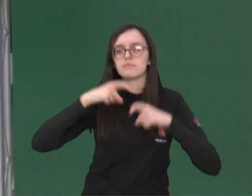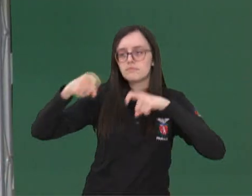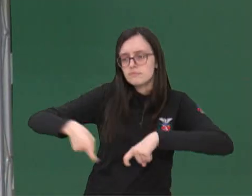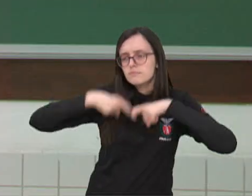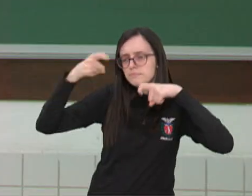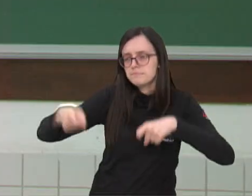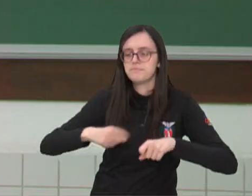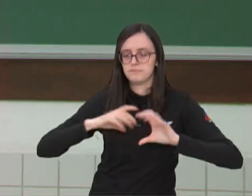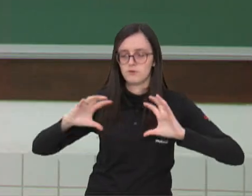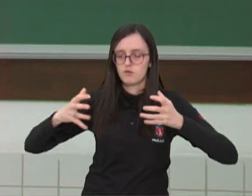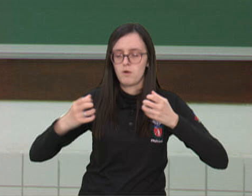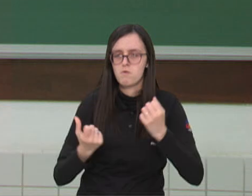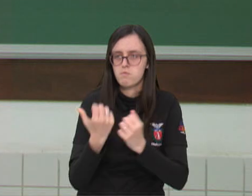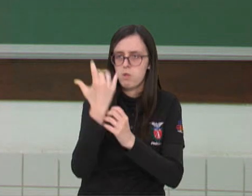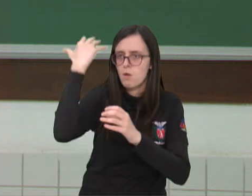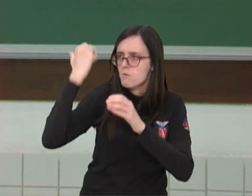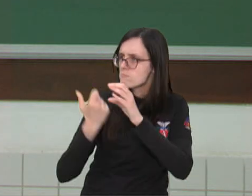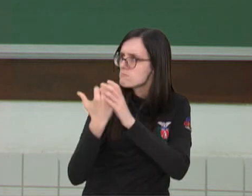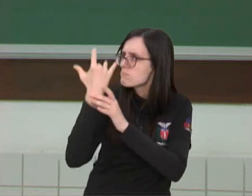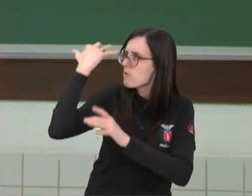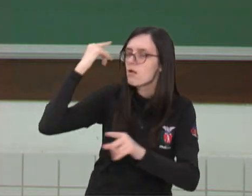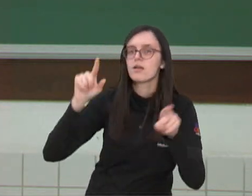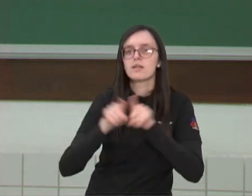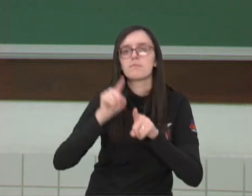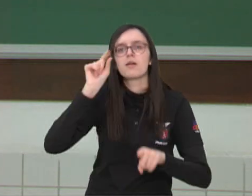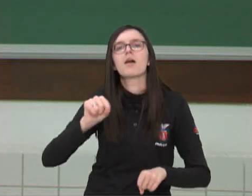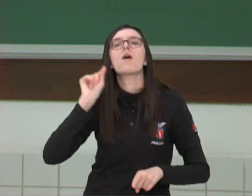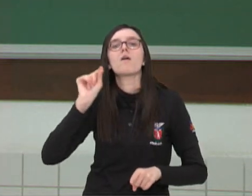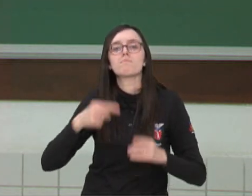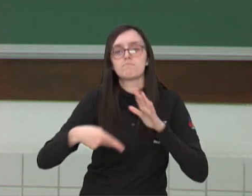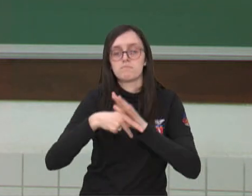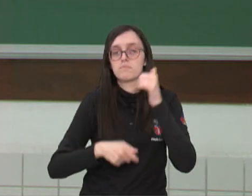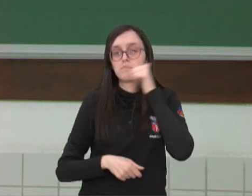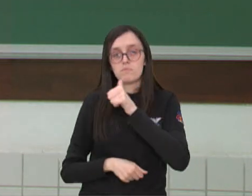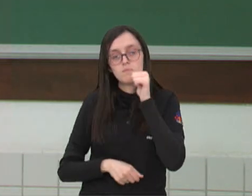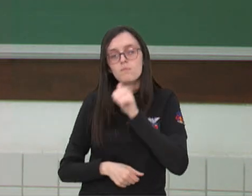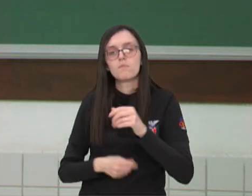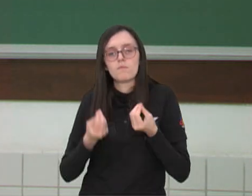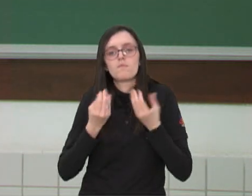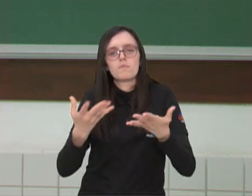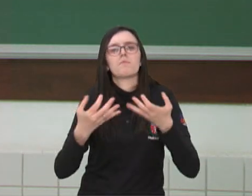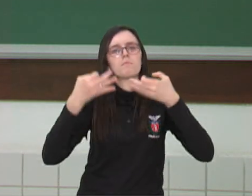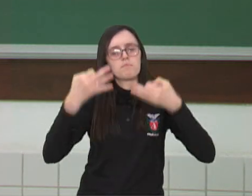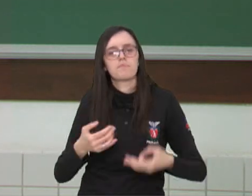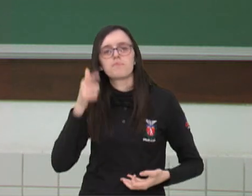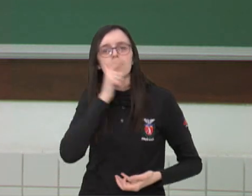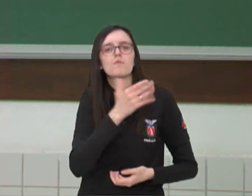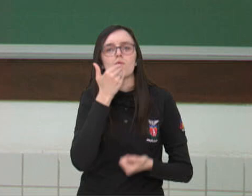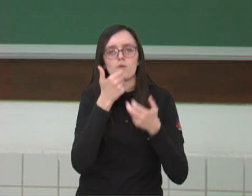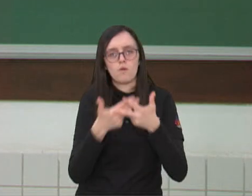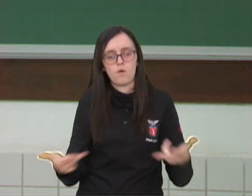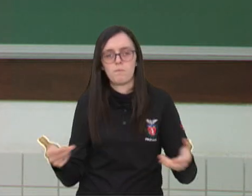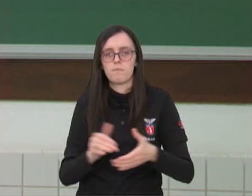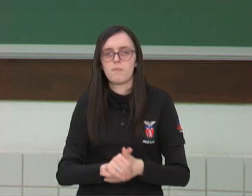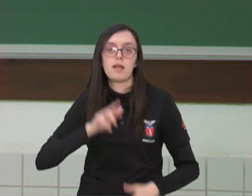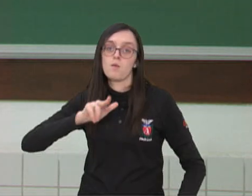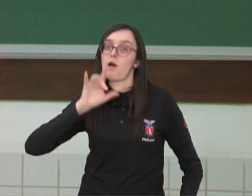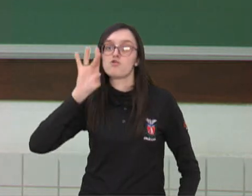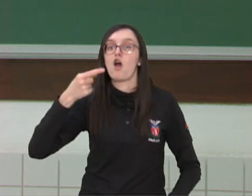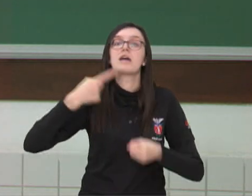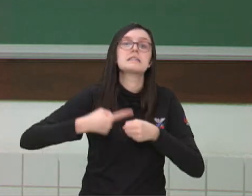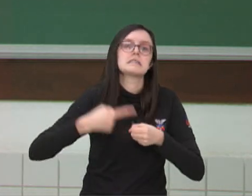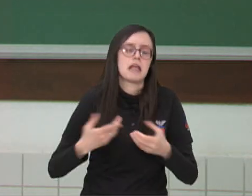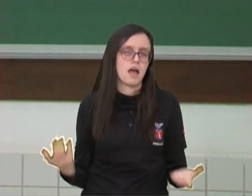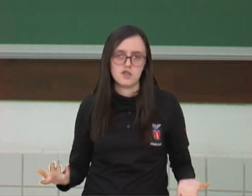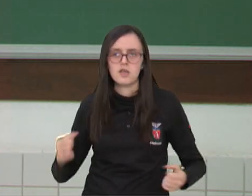as colheitas também foram assumidos por mulheres, garantindo o suprimento dos alimentos. Não só na